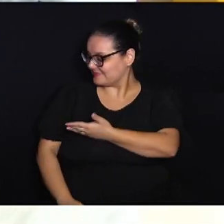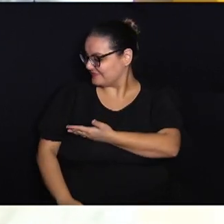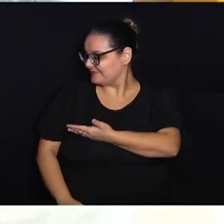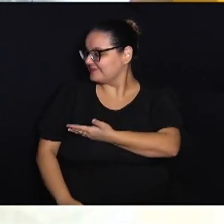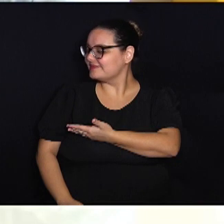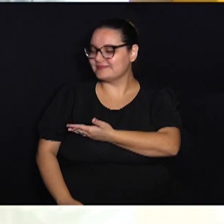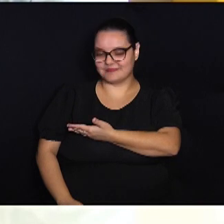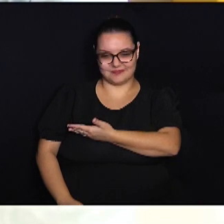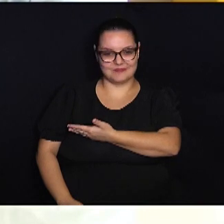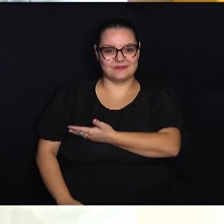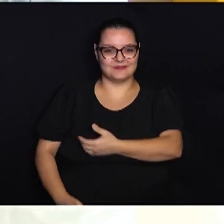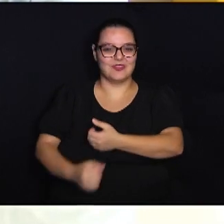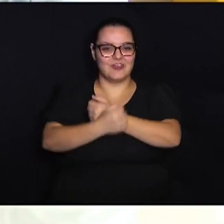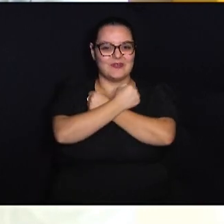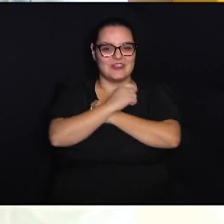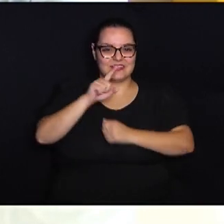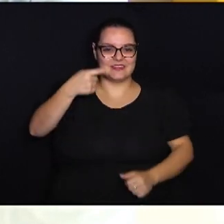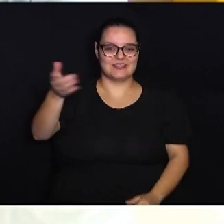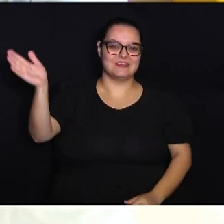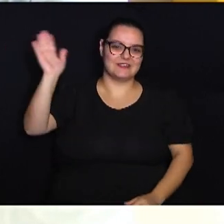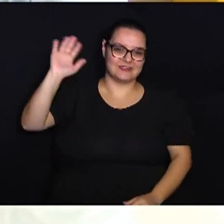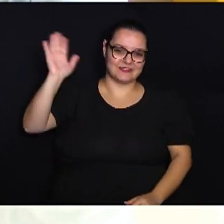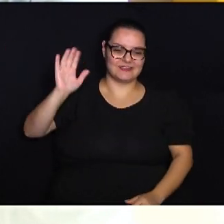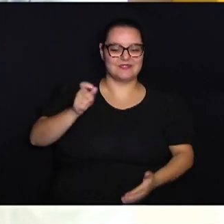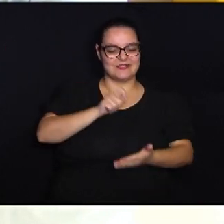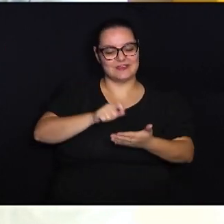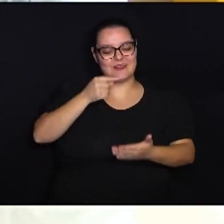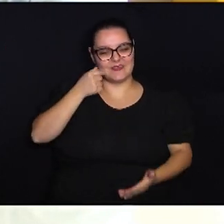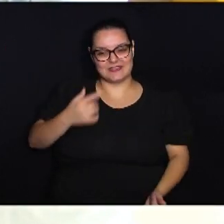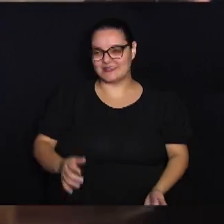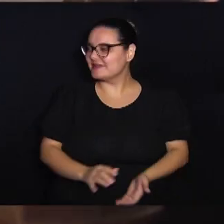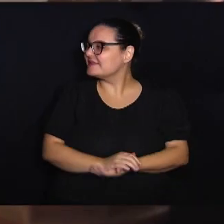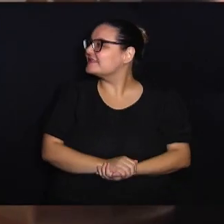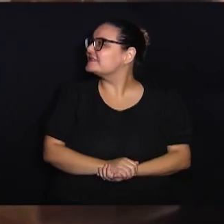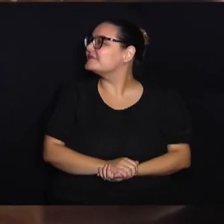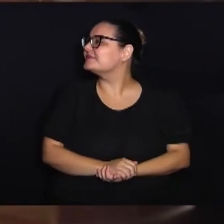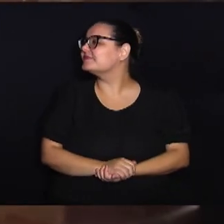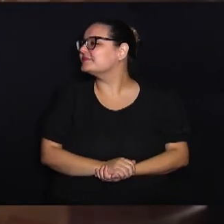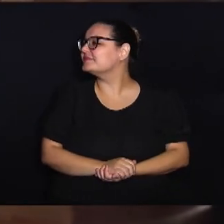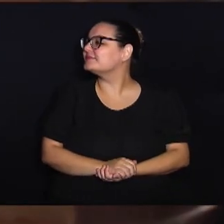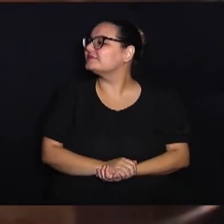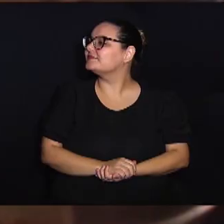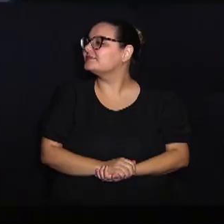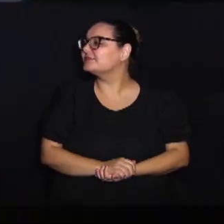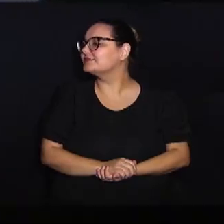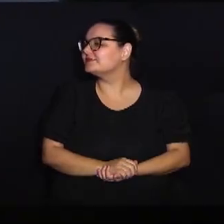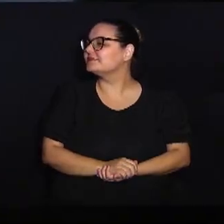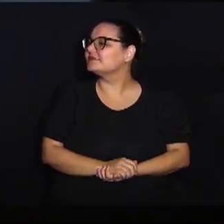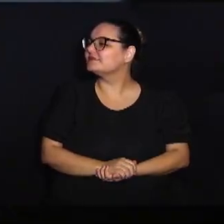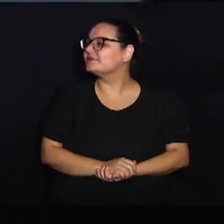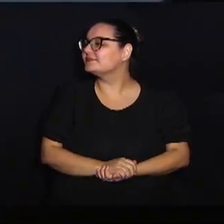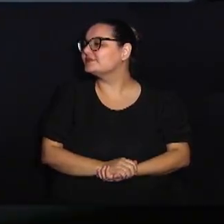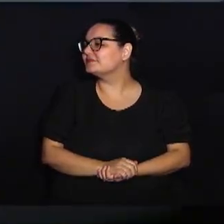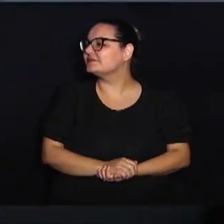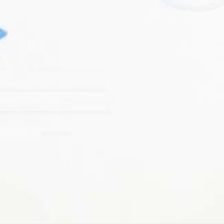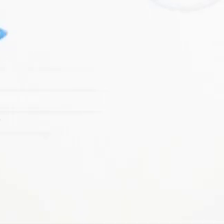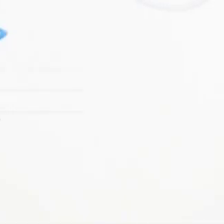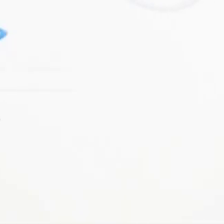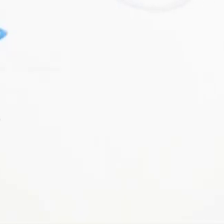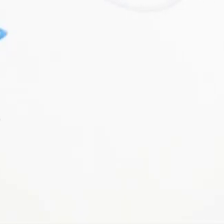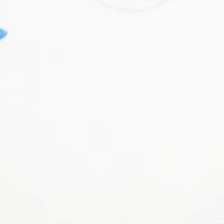mais simples, como o preço do pão do dia a dia, até as coisas mais complexas, como o PIB do Brasil, o mercado financeiro, né, professor? Sim,